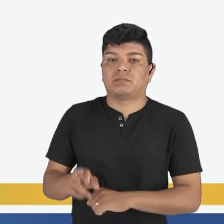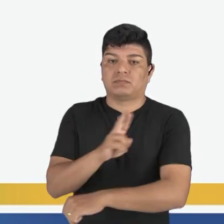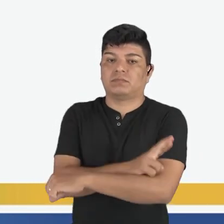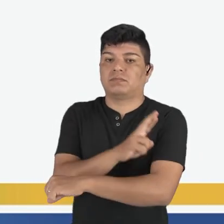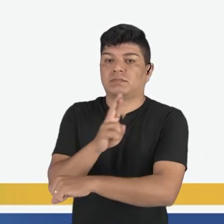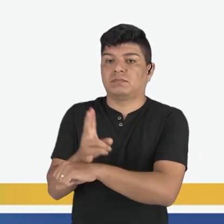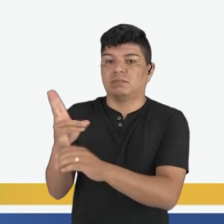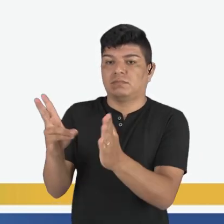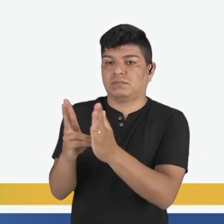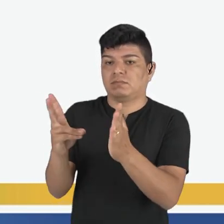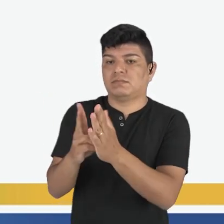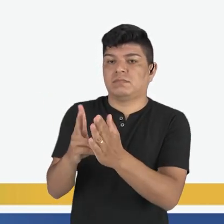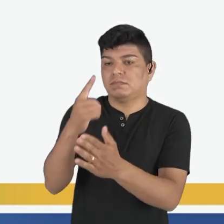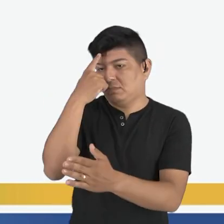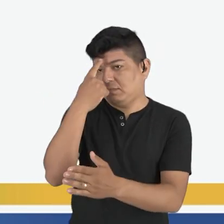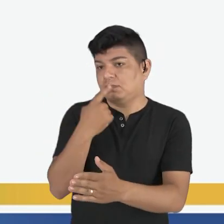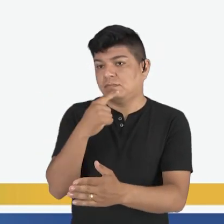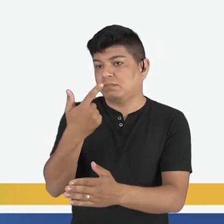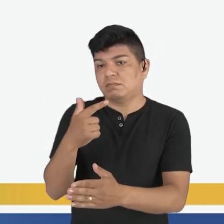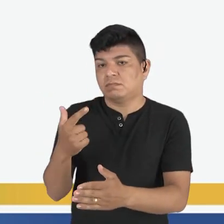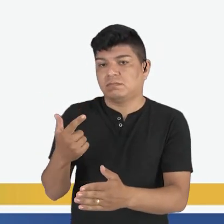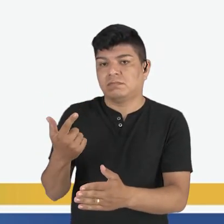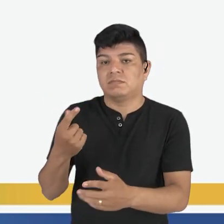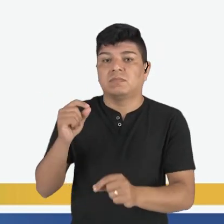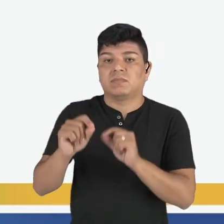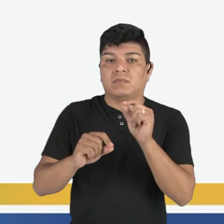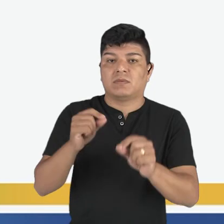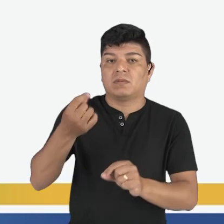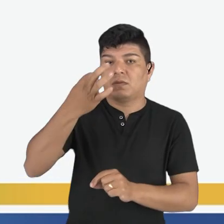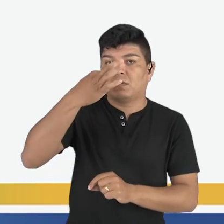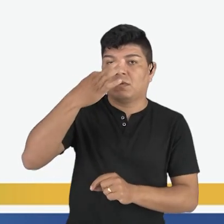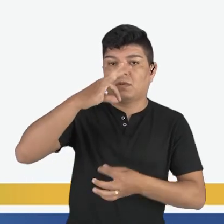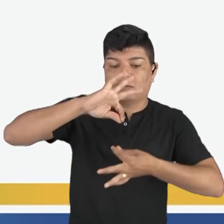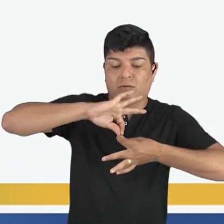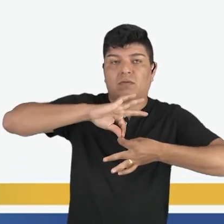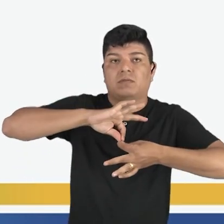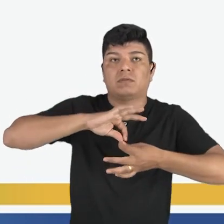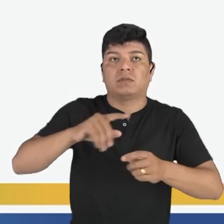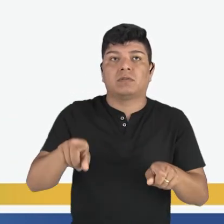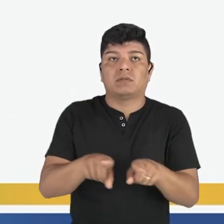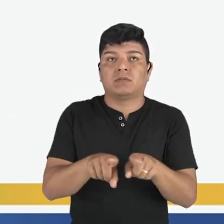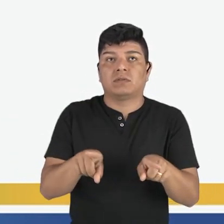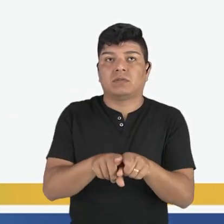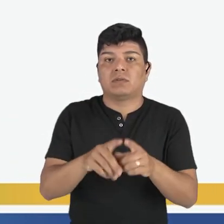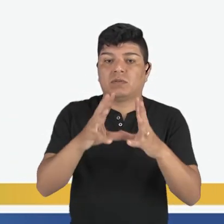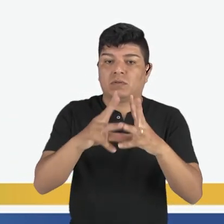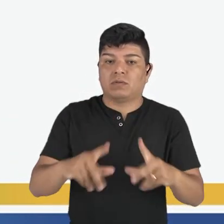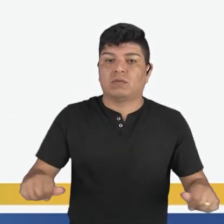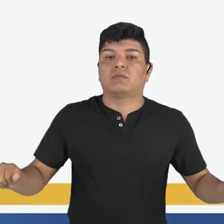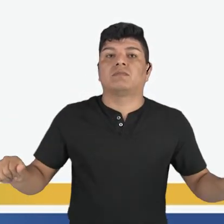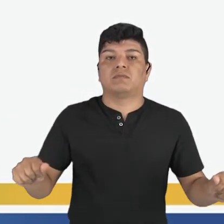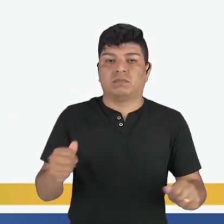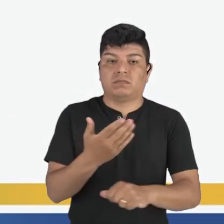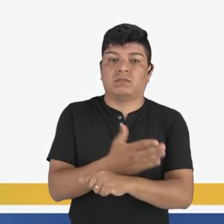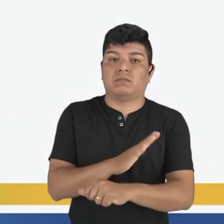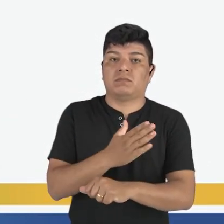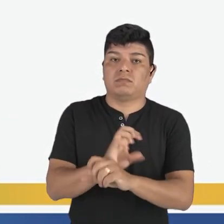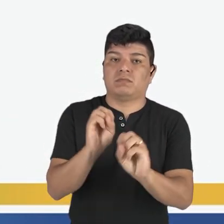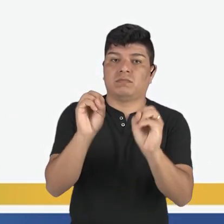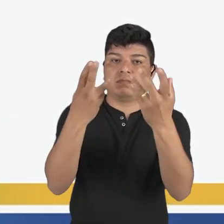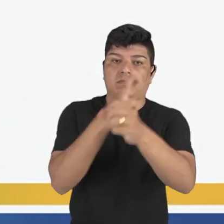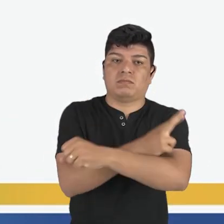é muito variada, acreditam nos espíritos da floresta, enfatizam ritos de passagem, curas e praticam